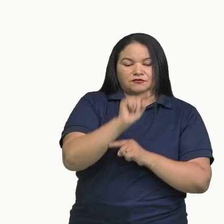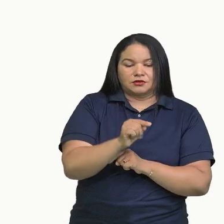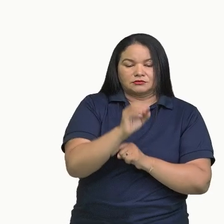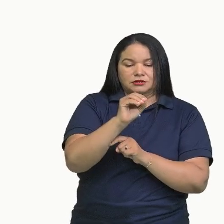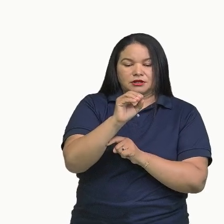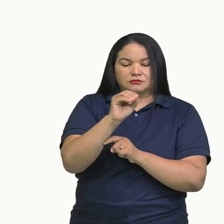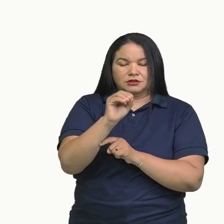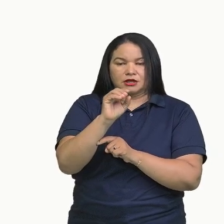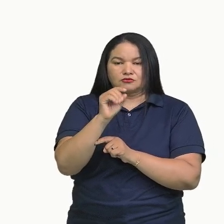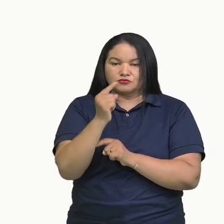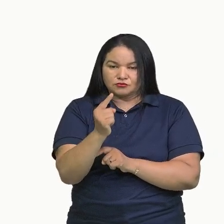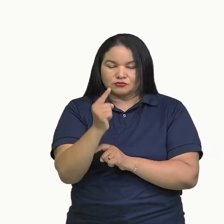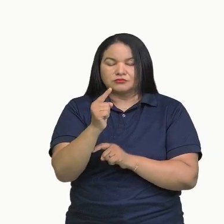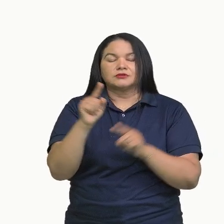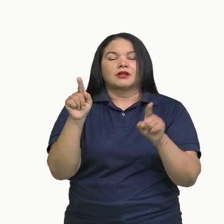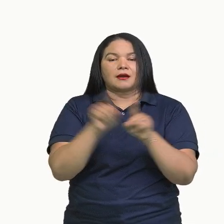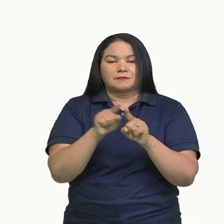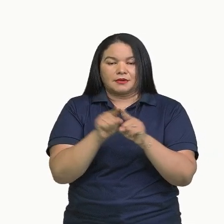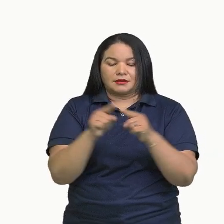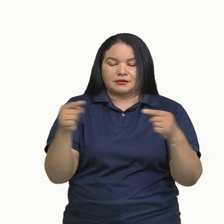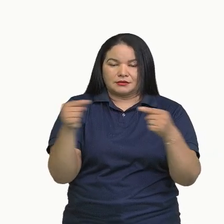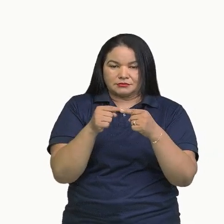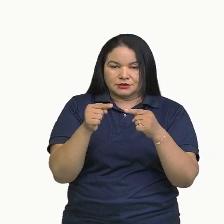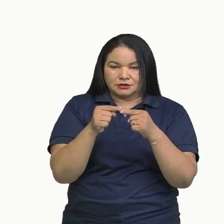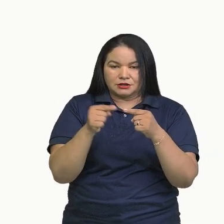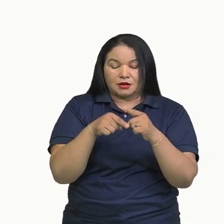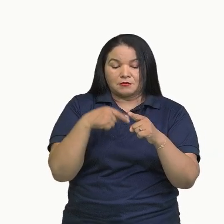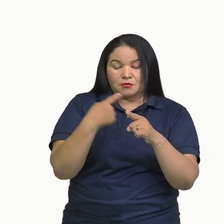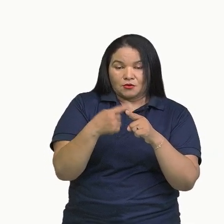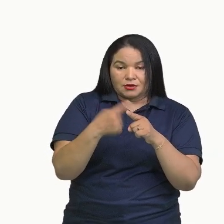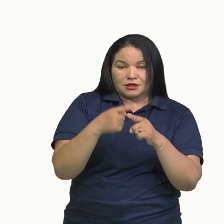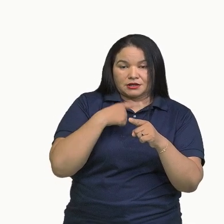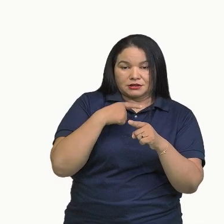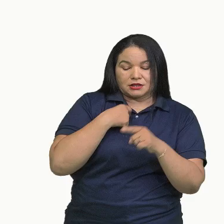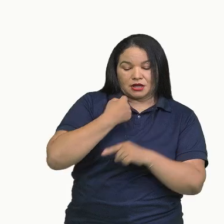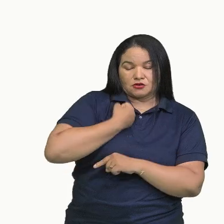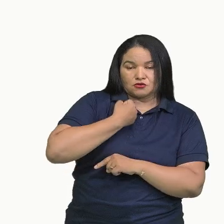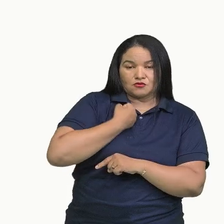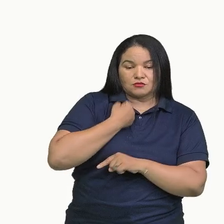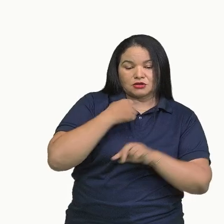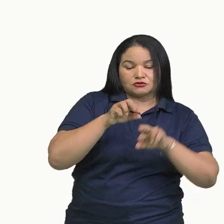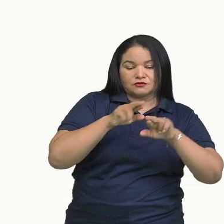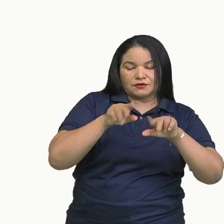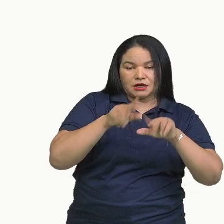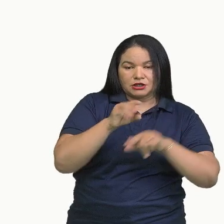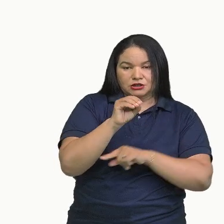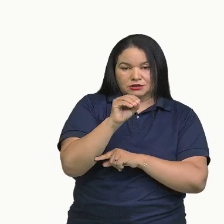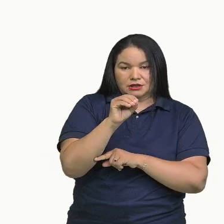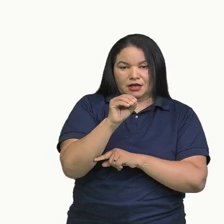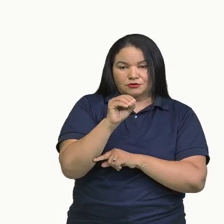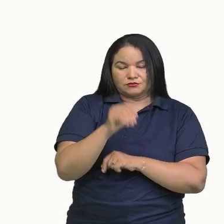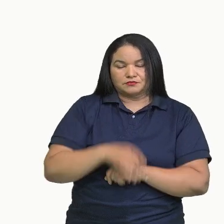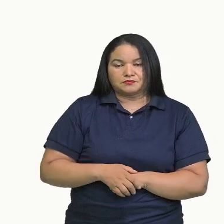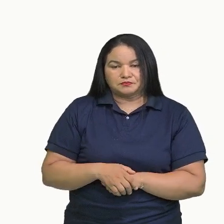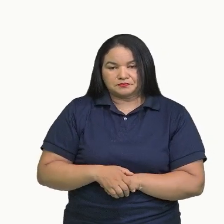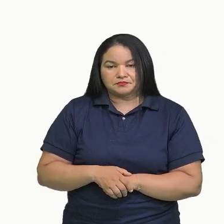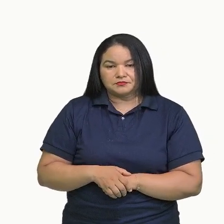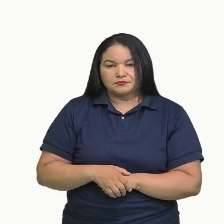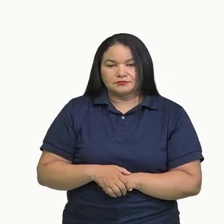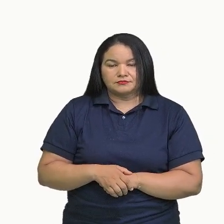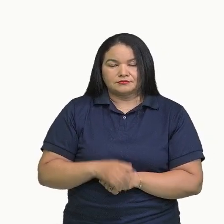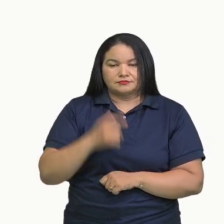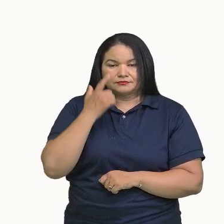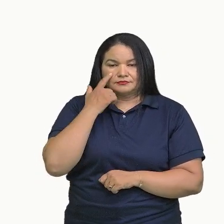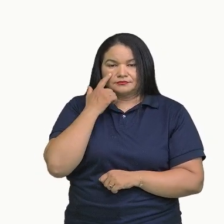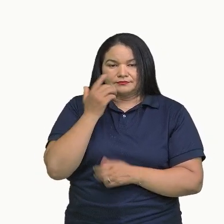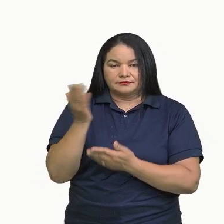0,001 também é um número decimal, porque apesar de existirem aqui 2 zeros, mas há um 1 lá que é diferente de zero. Então, o